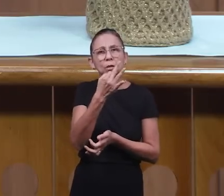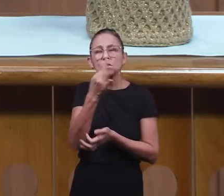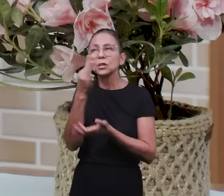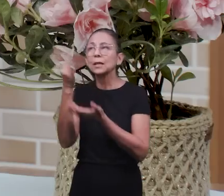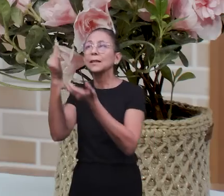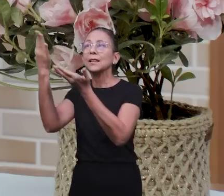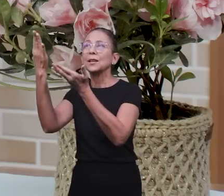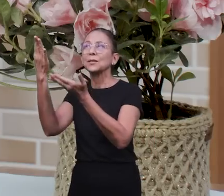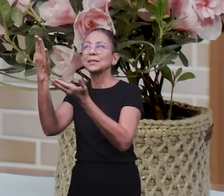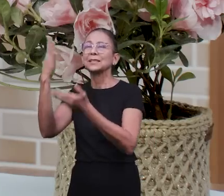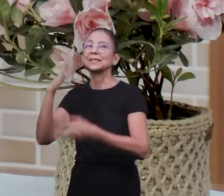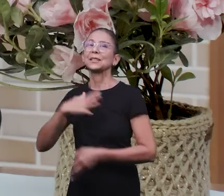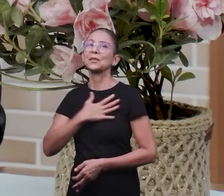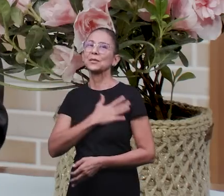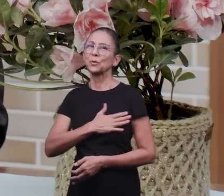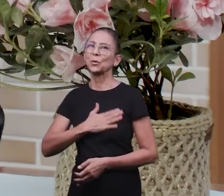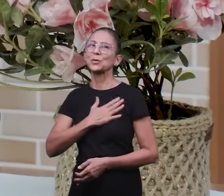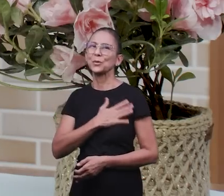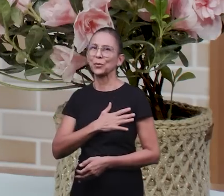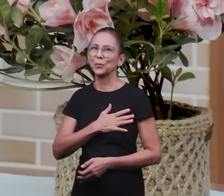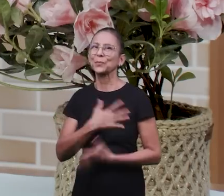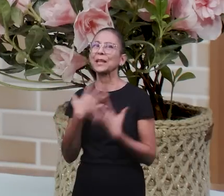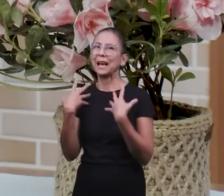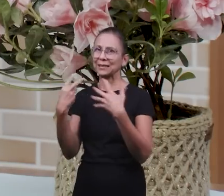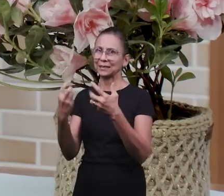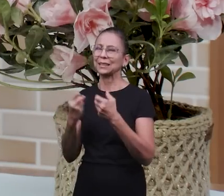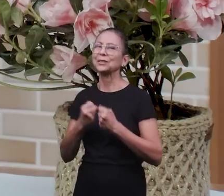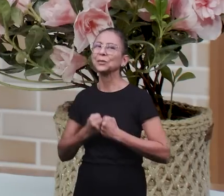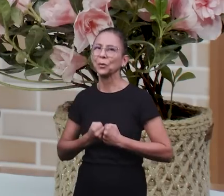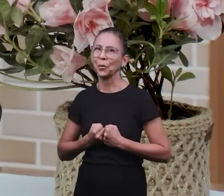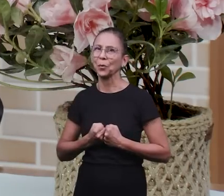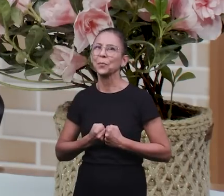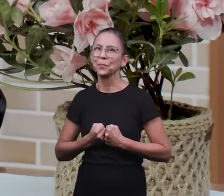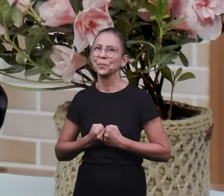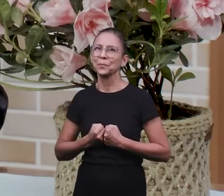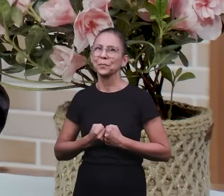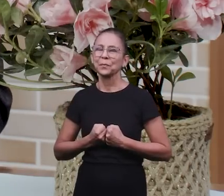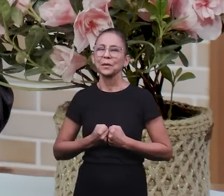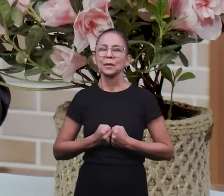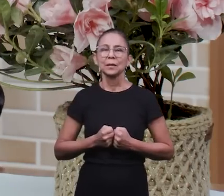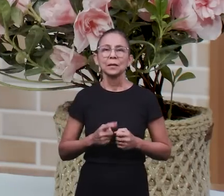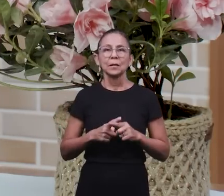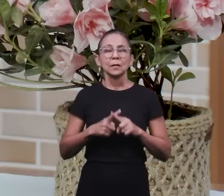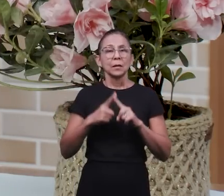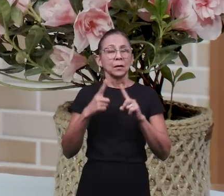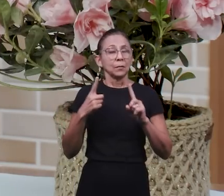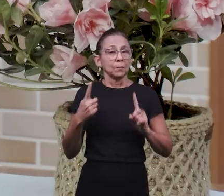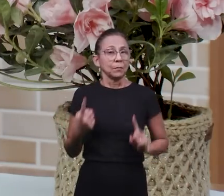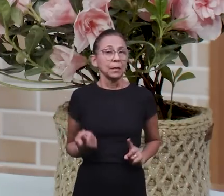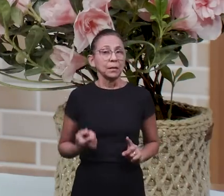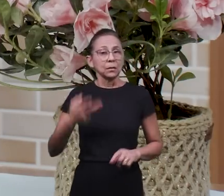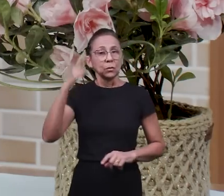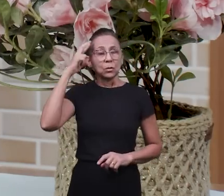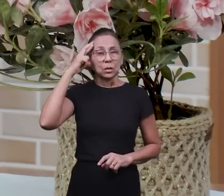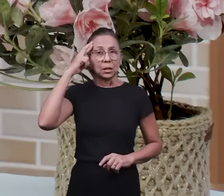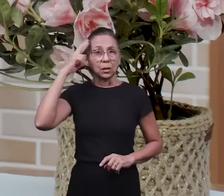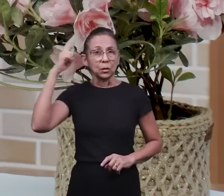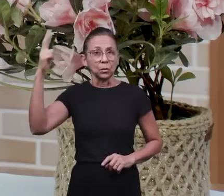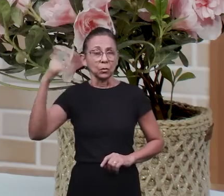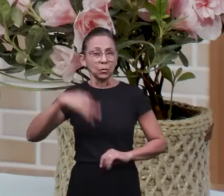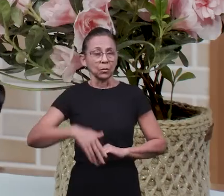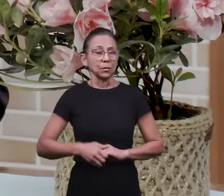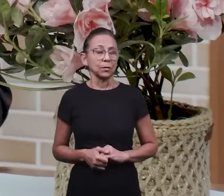outros. Interessante, o Senhor não estava ali recusando, através do profeta, o tipo de oferta